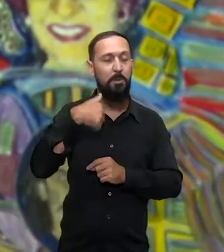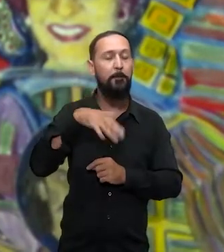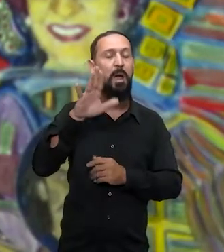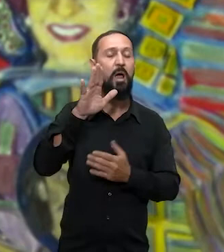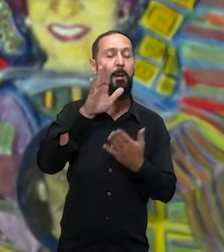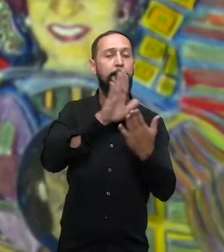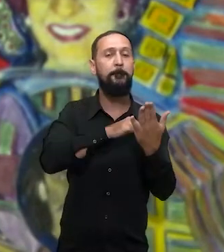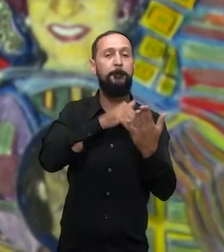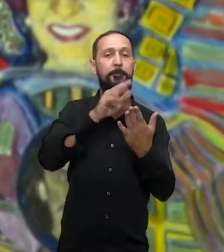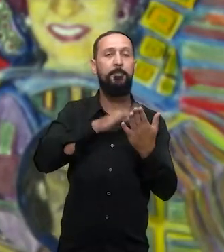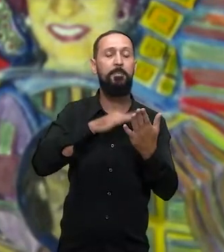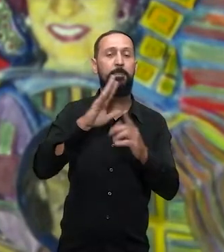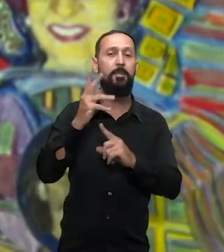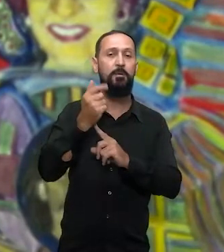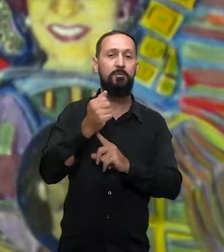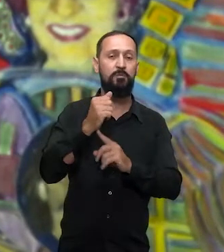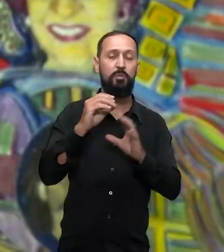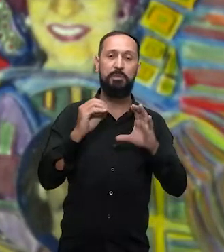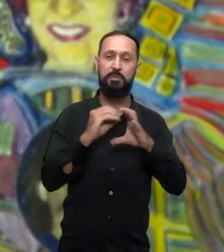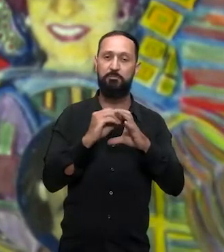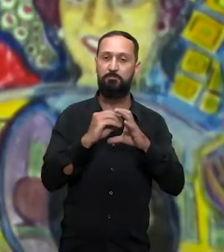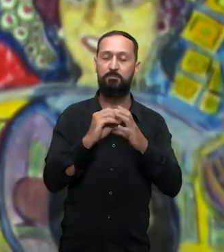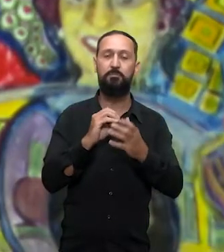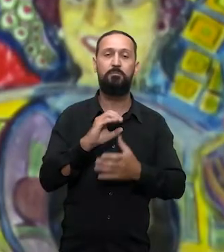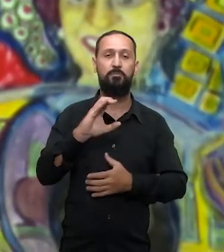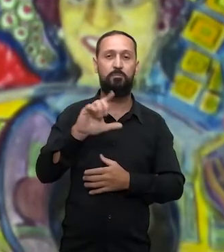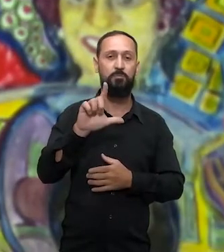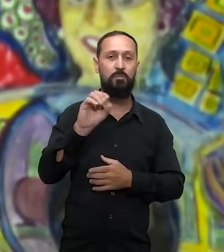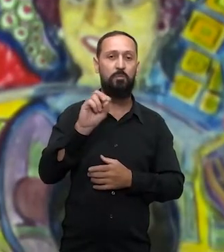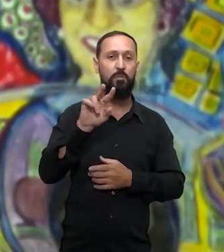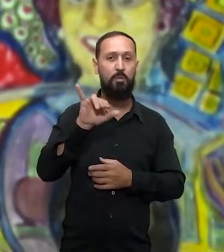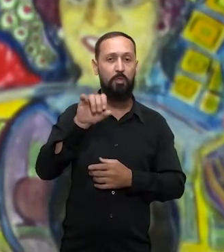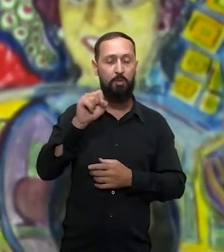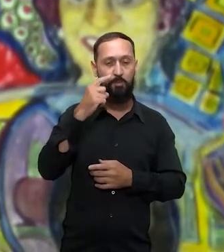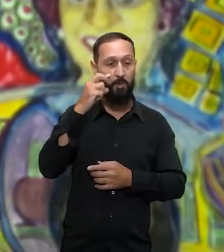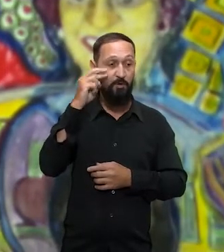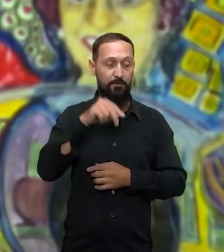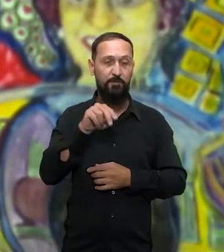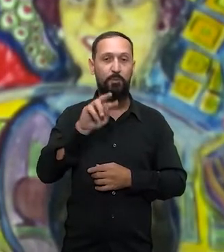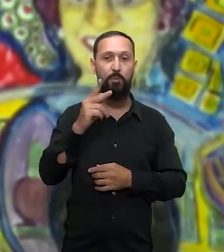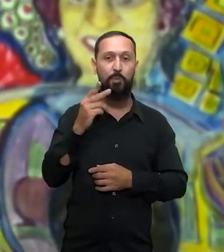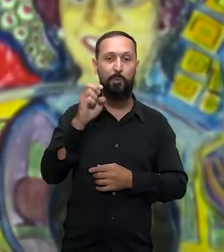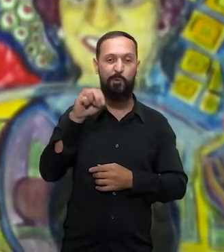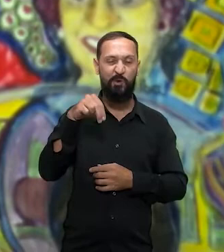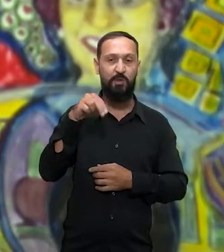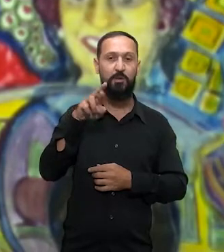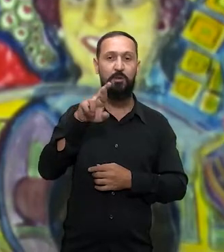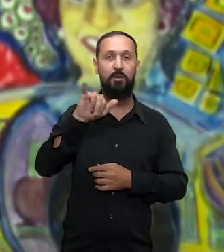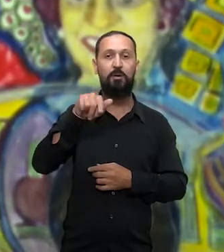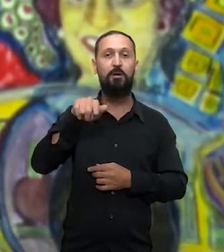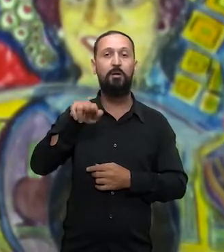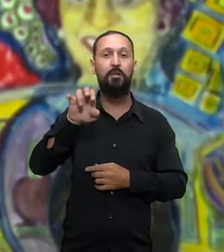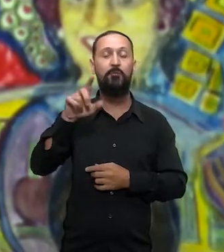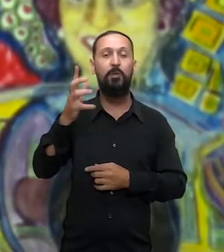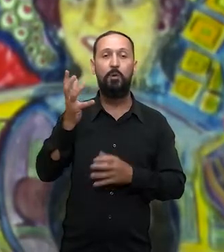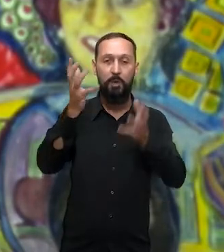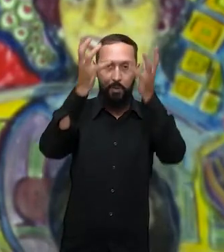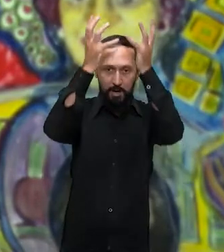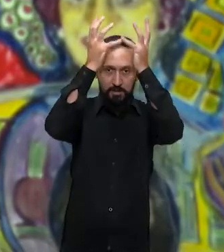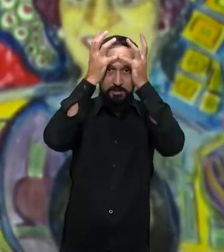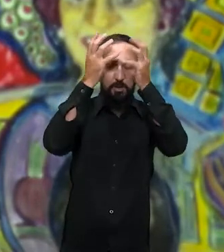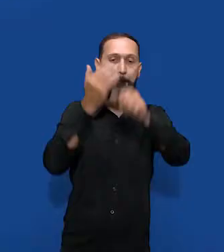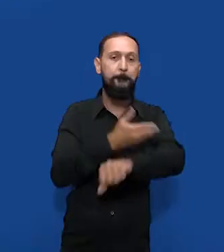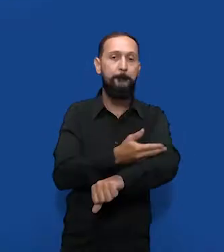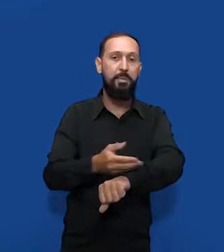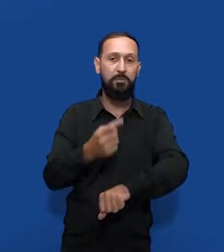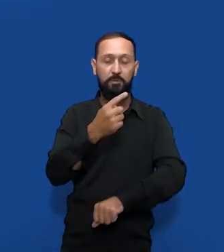dos maiores, o maior artista do Centro-Oeste. Clóvis, quando viu o Henrique, encantou e falou que o Henrique era um cacique